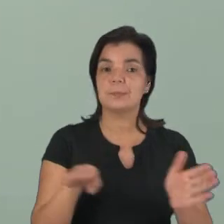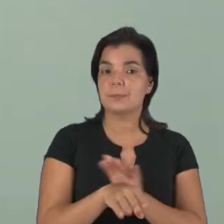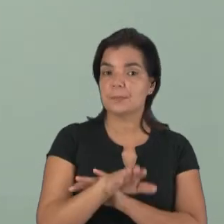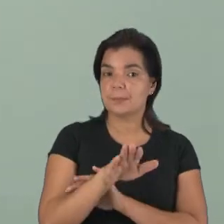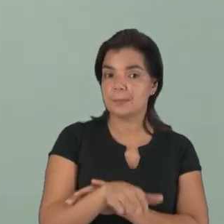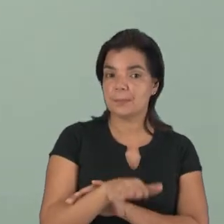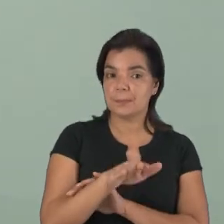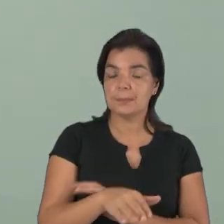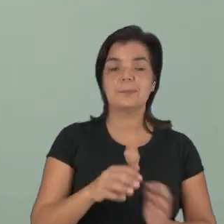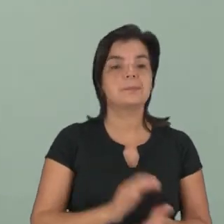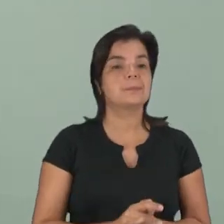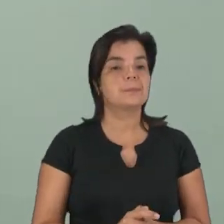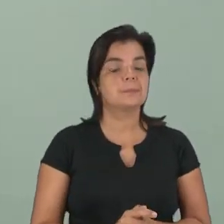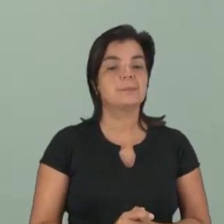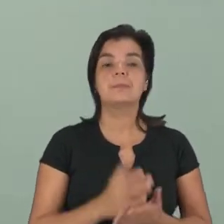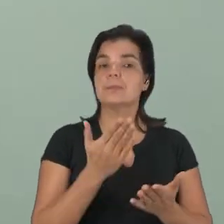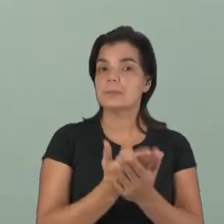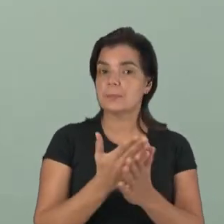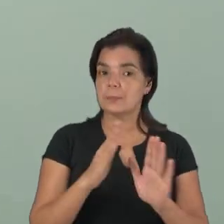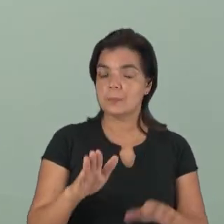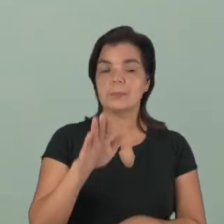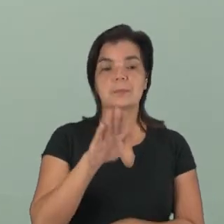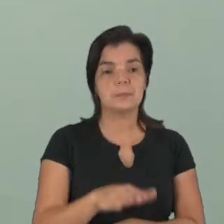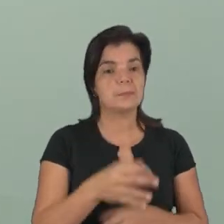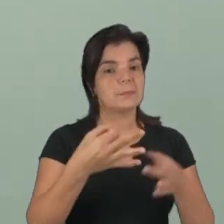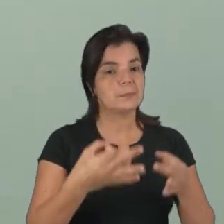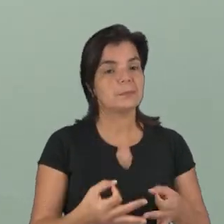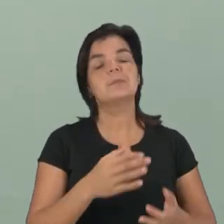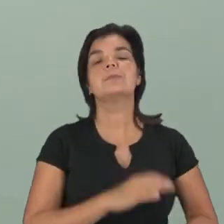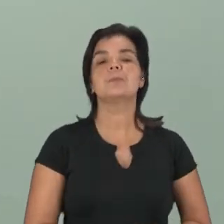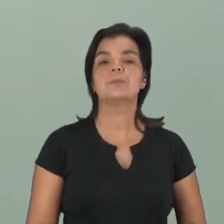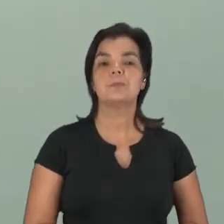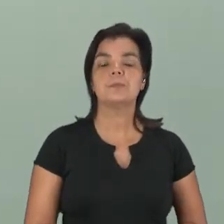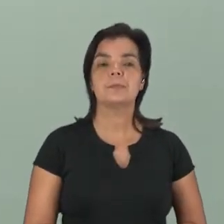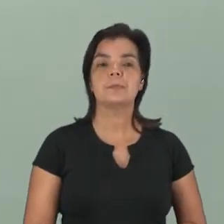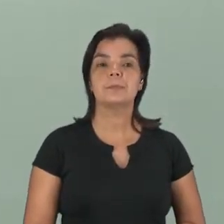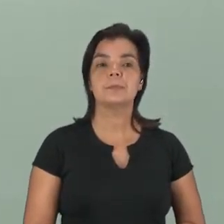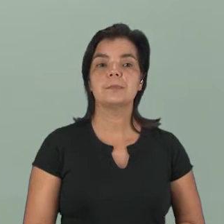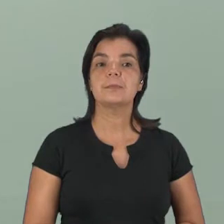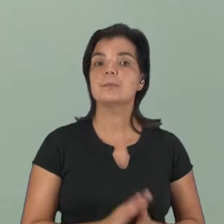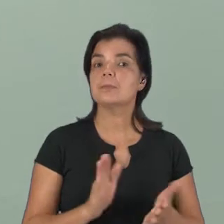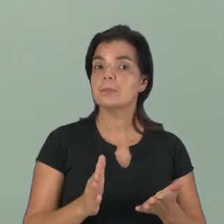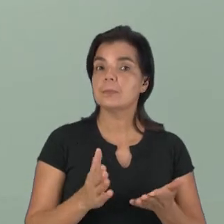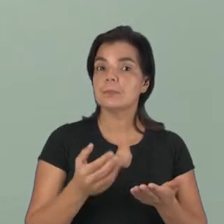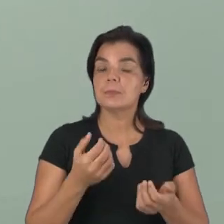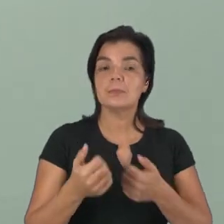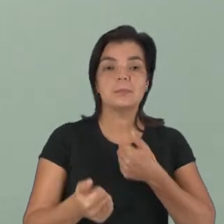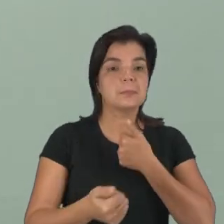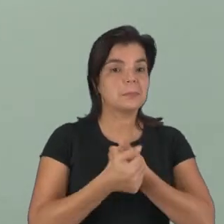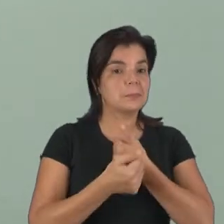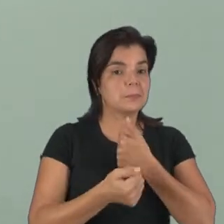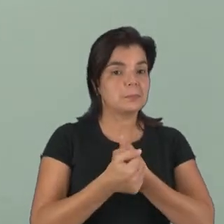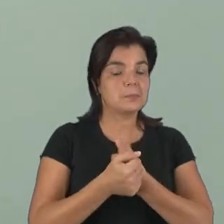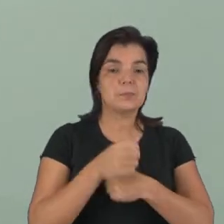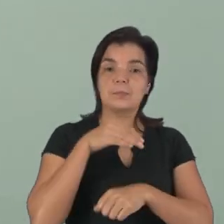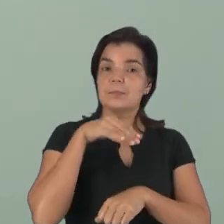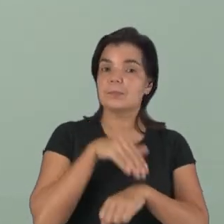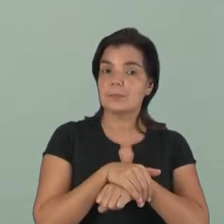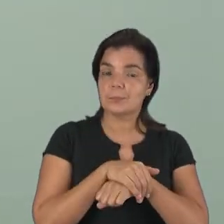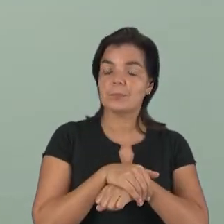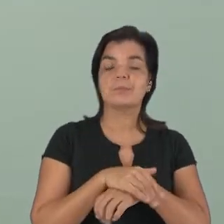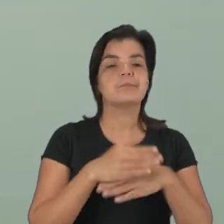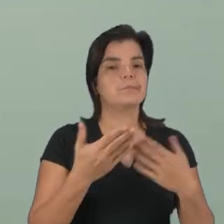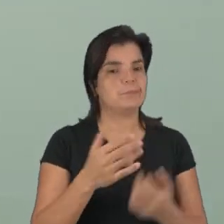tarde acabou a tarde certo acabou e já estava se aproximando à